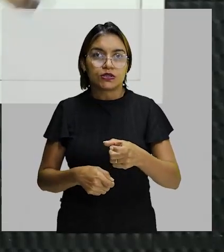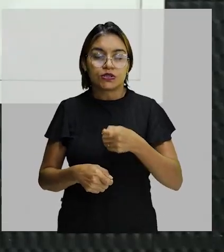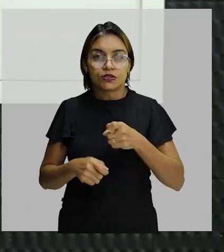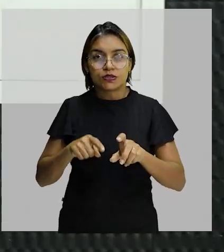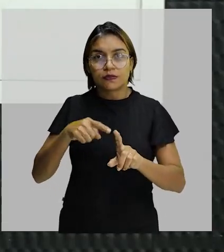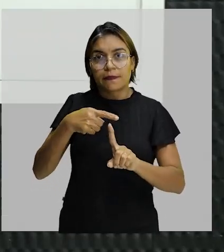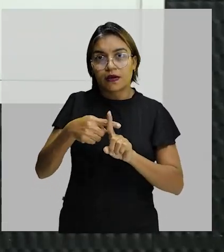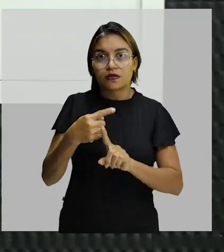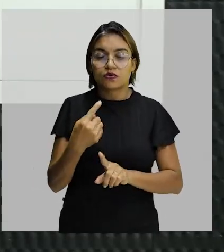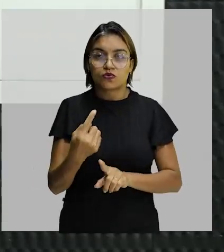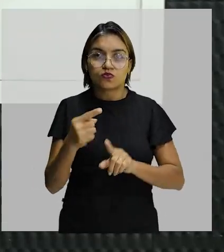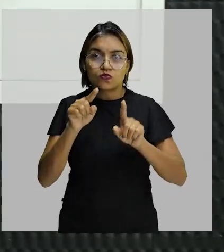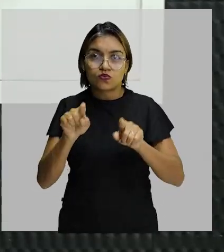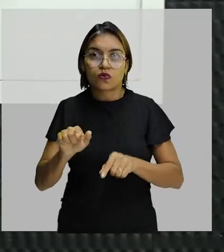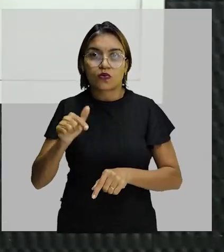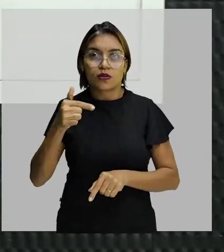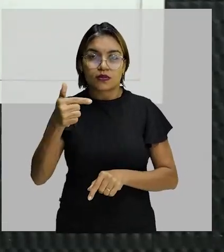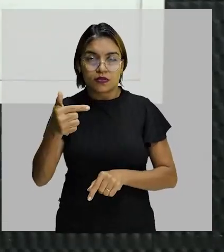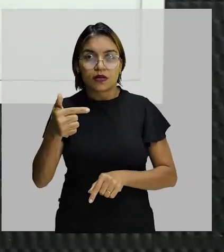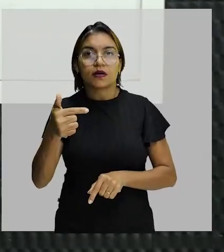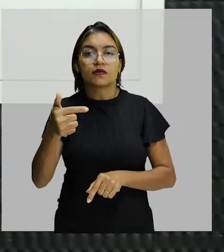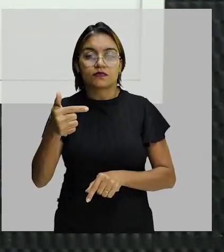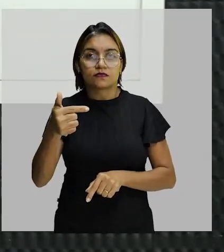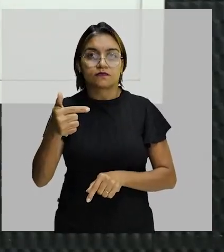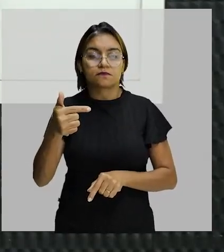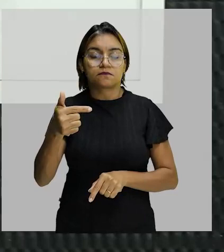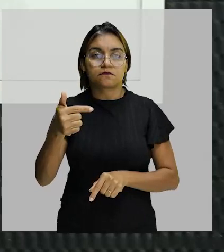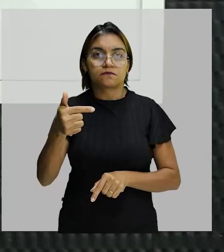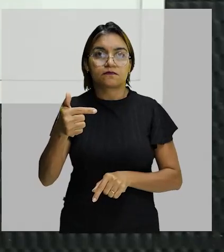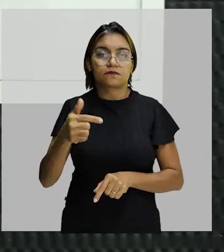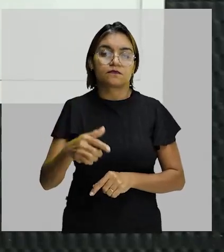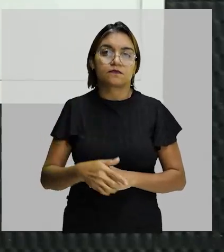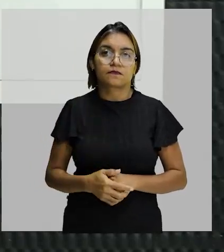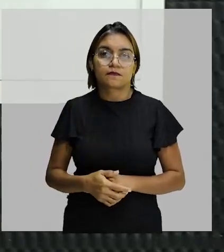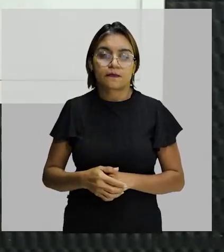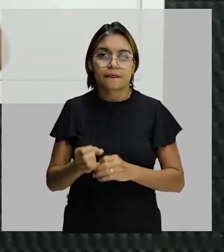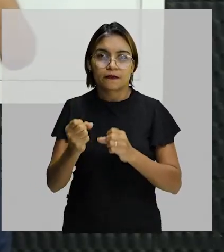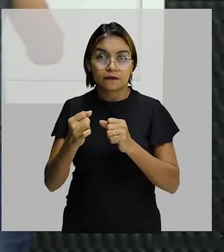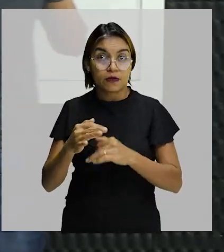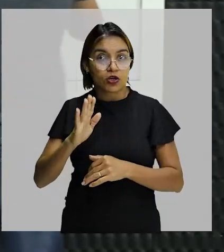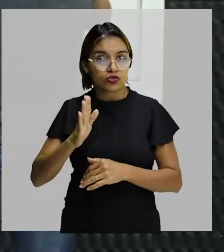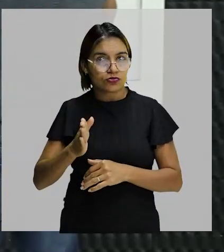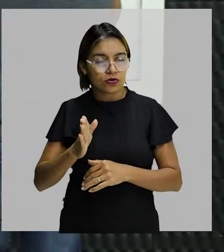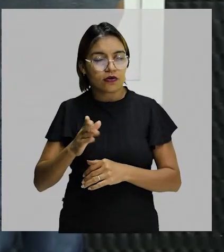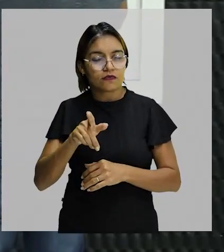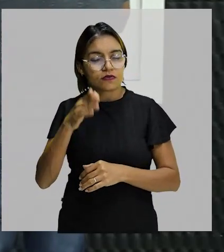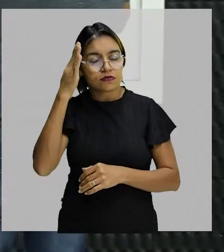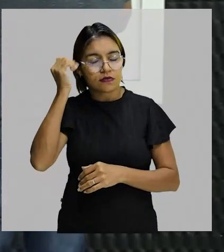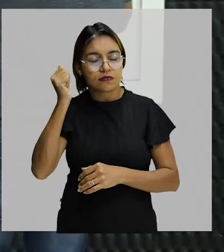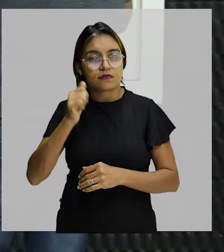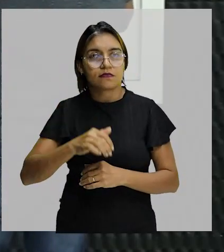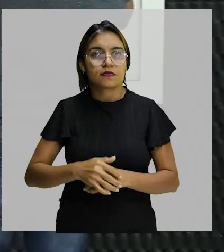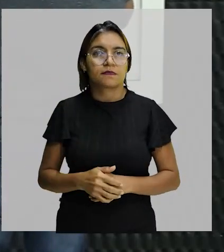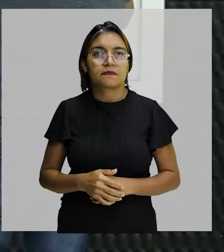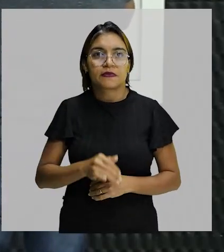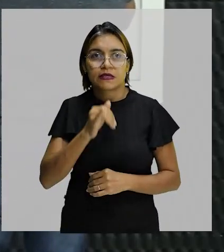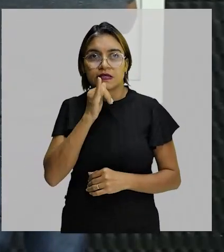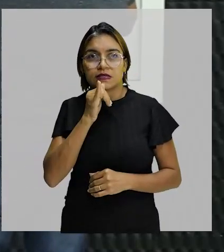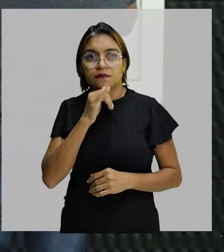sabem como é que se faz aí o quadrado da soma de dois termos, não vou perder tempo nisso. Esse aqui vai dar x ao